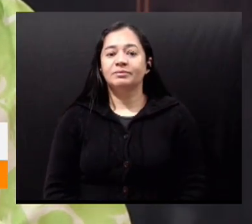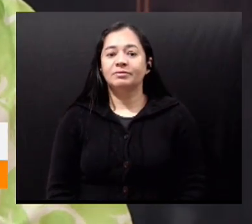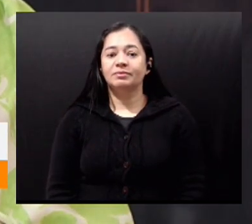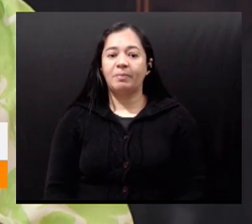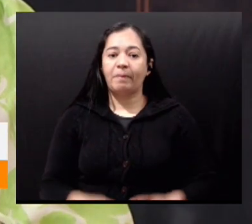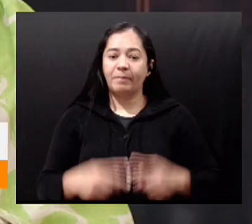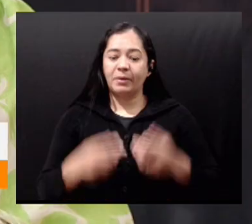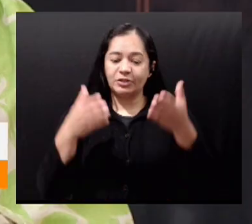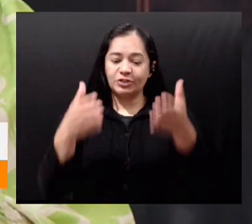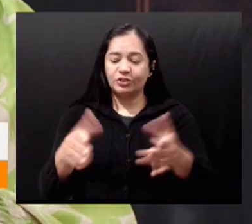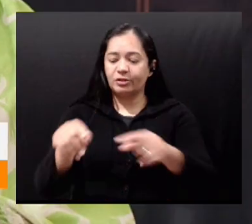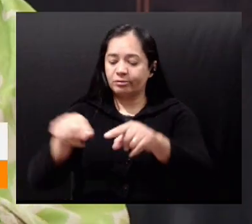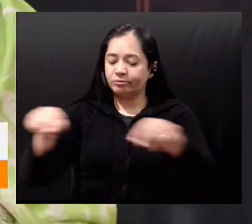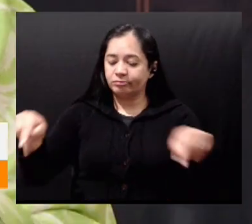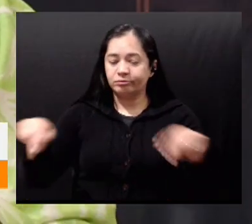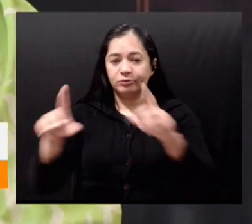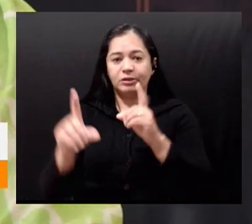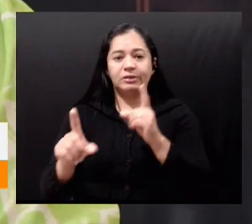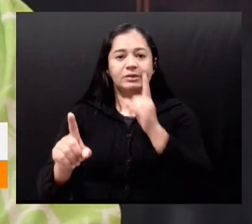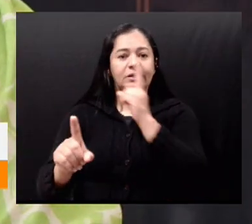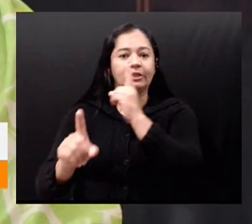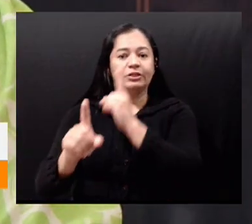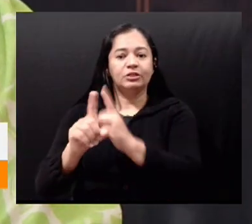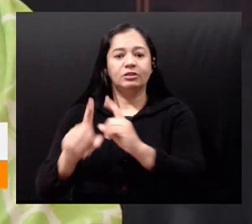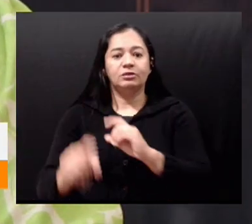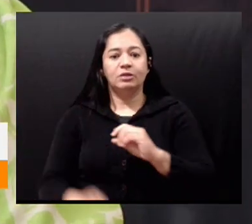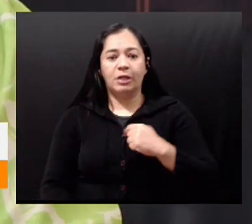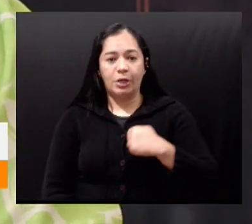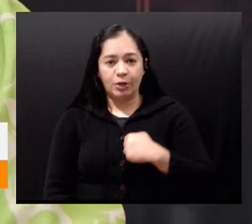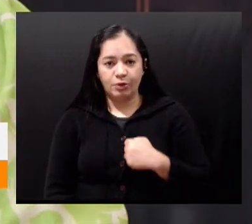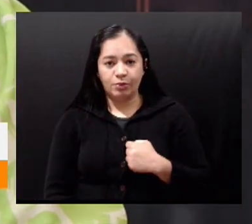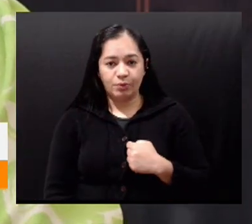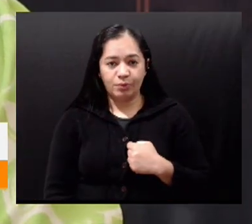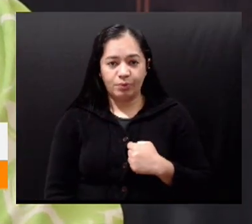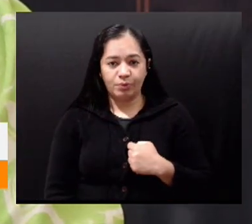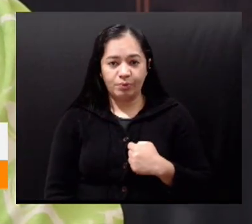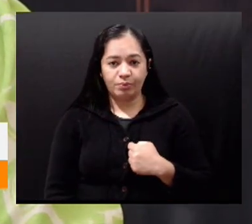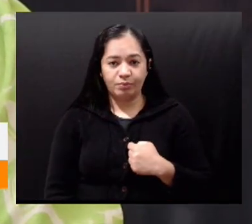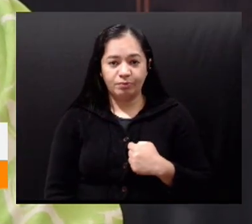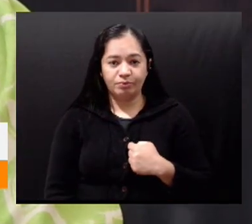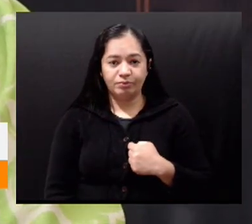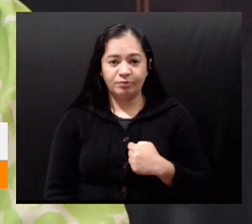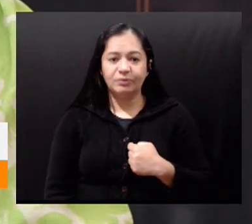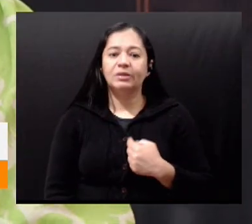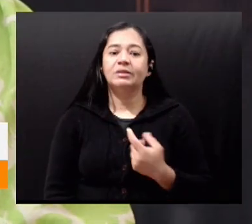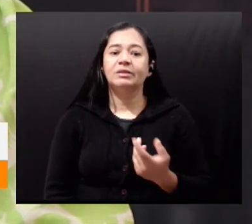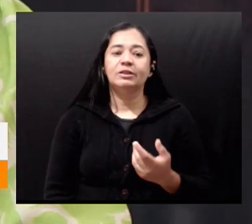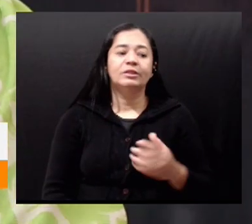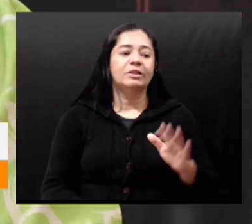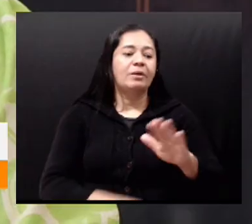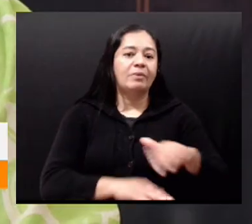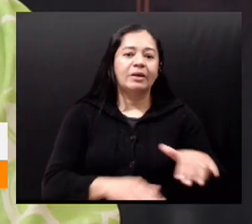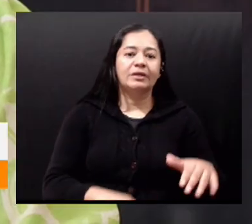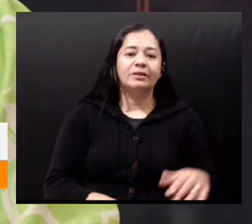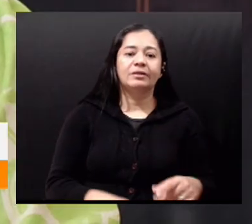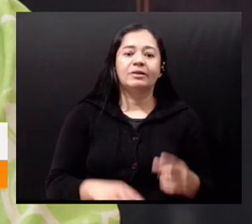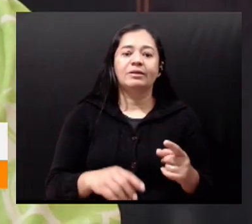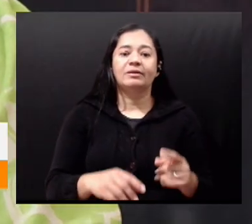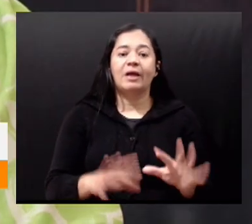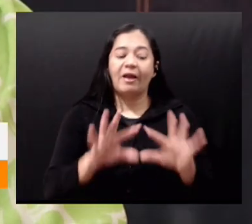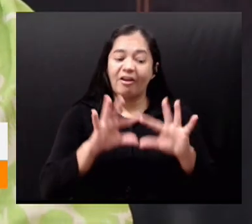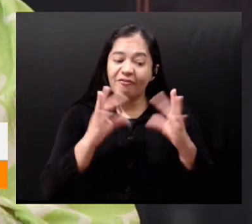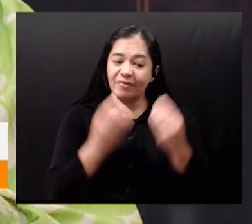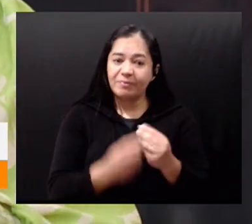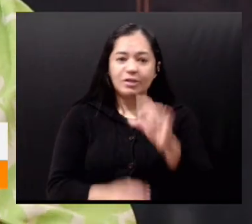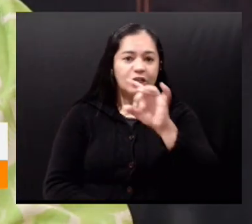consultório, onde eu recebo essas crianças, eu não recebo a criança, eu recebo a família,